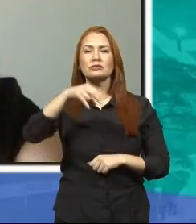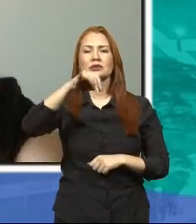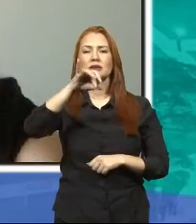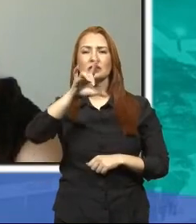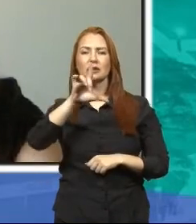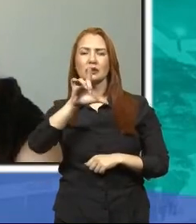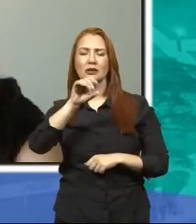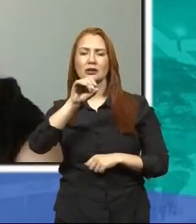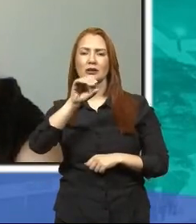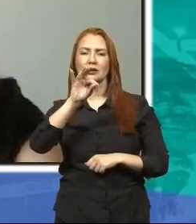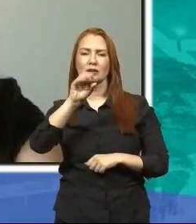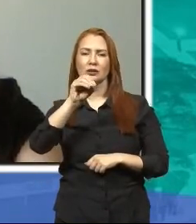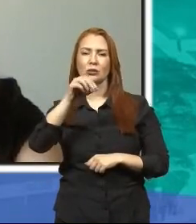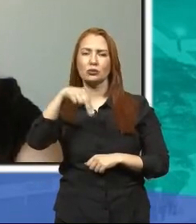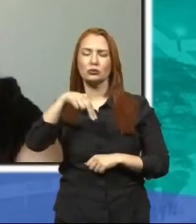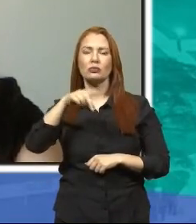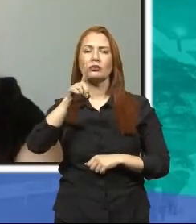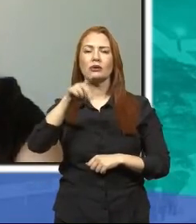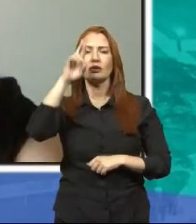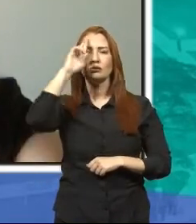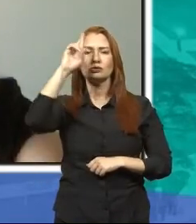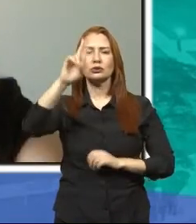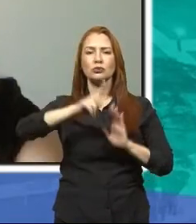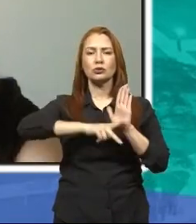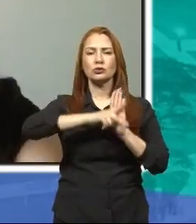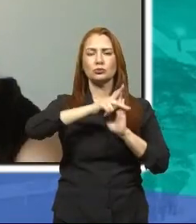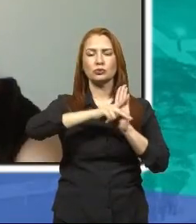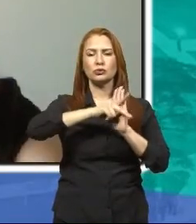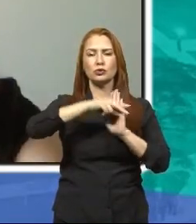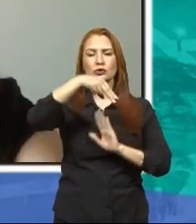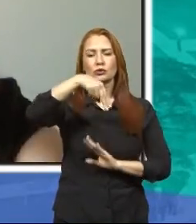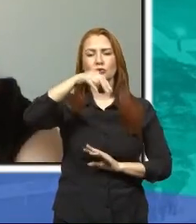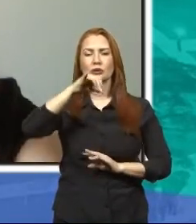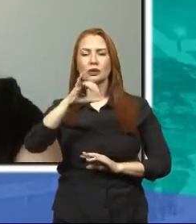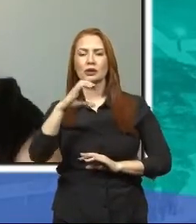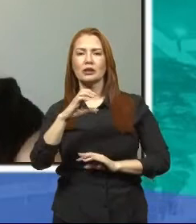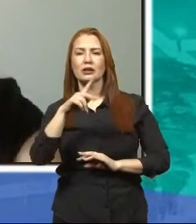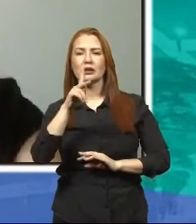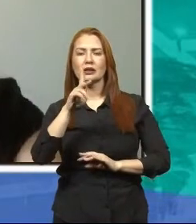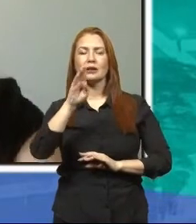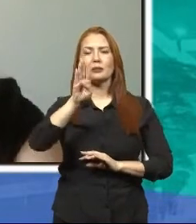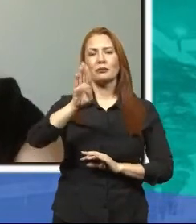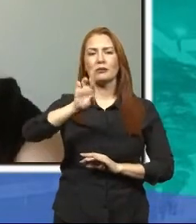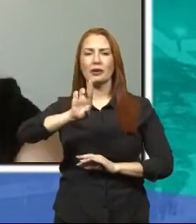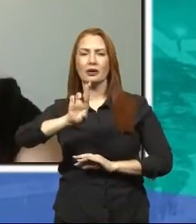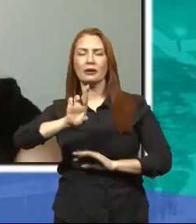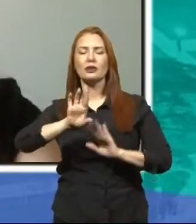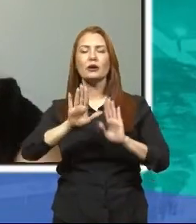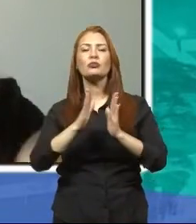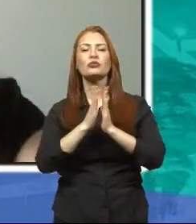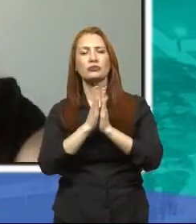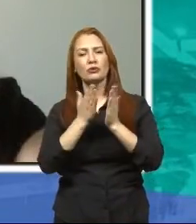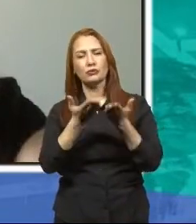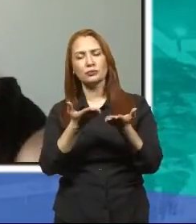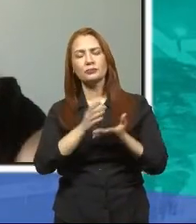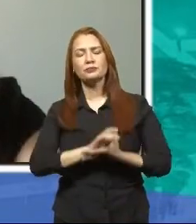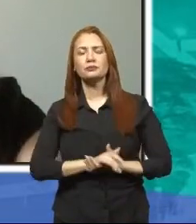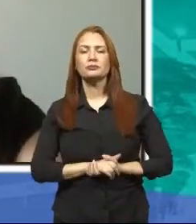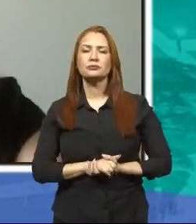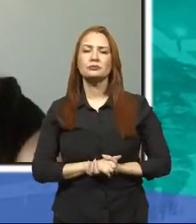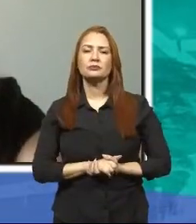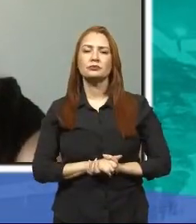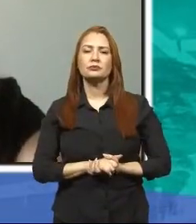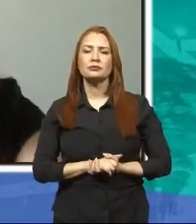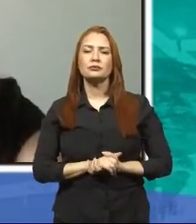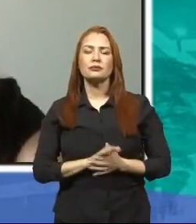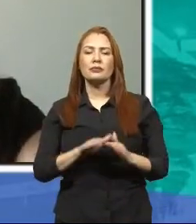Kashiakura, que é o diretor de projetos do NIC BR. Por favor, professor. Eu queria